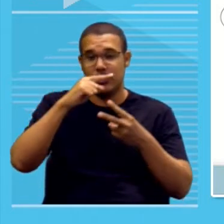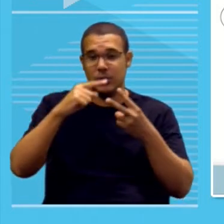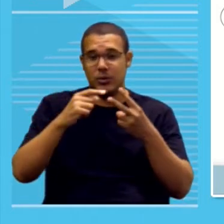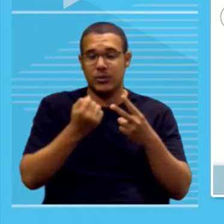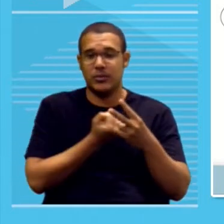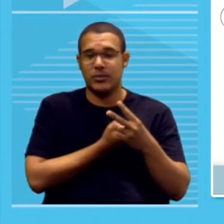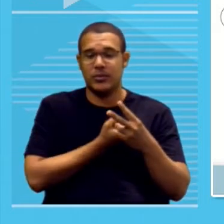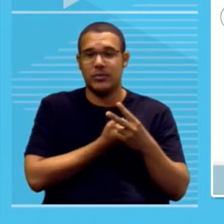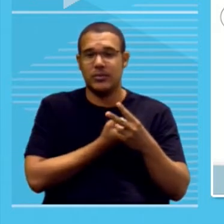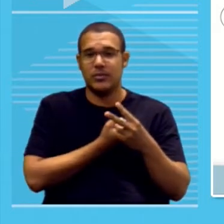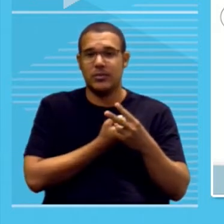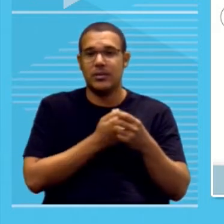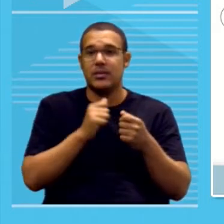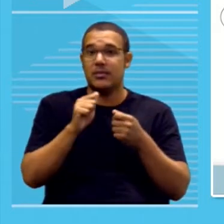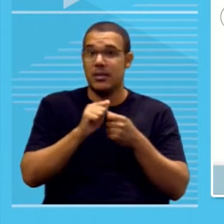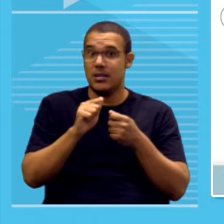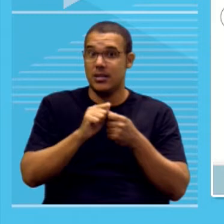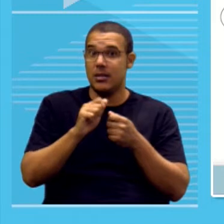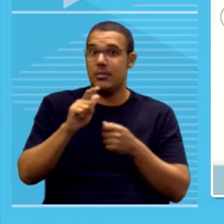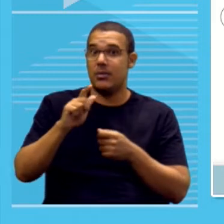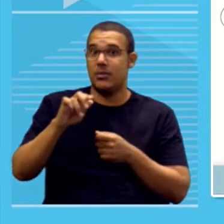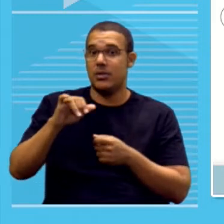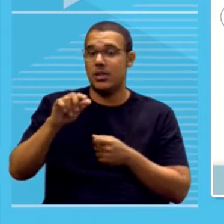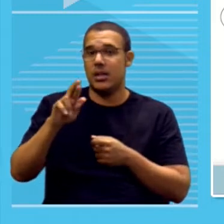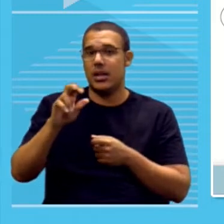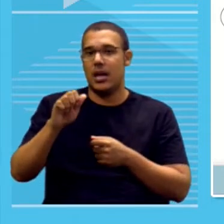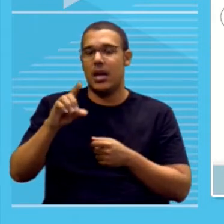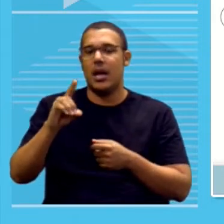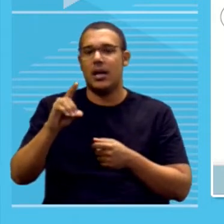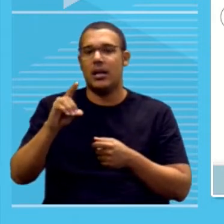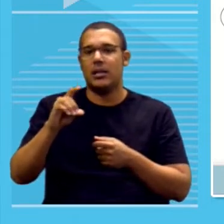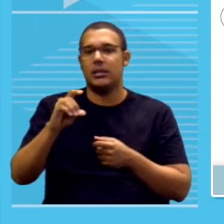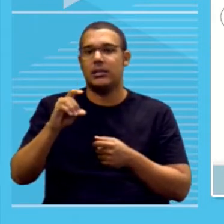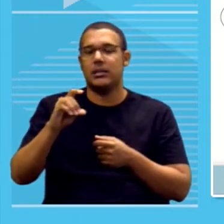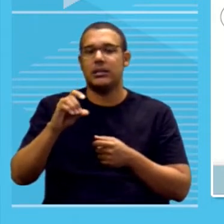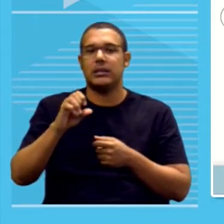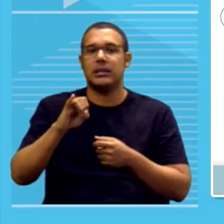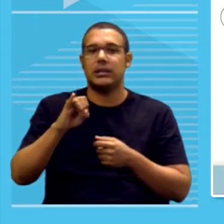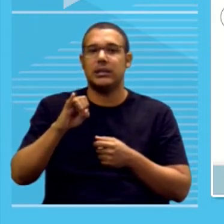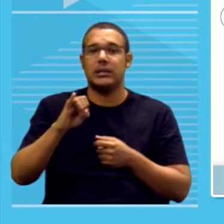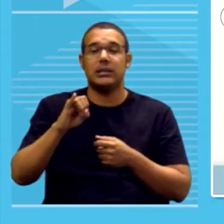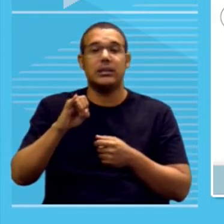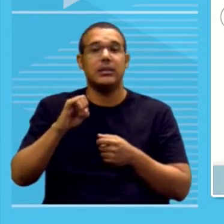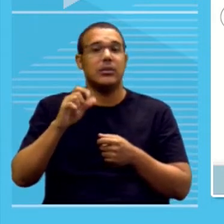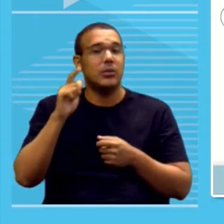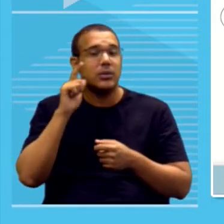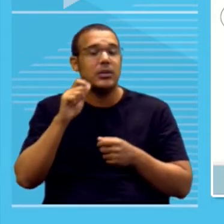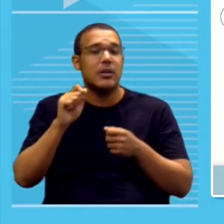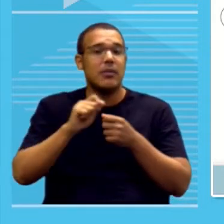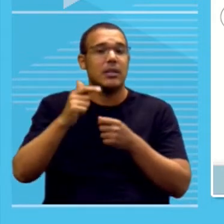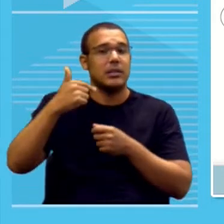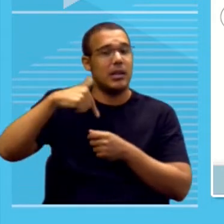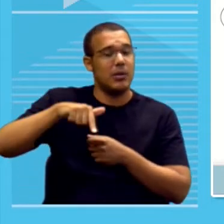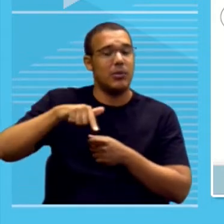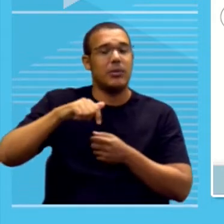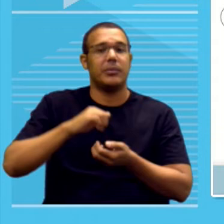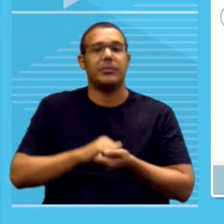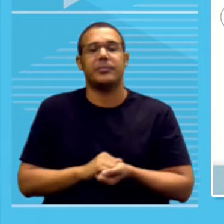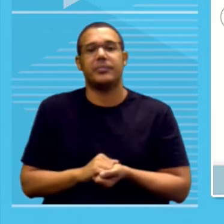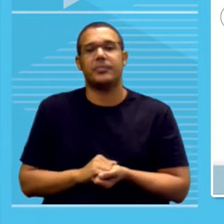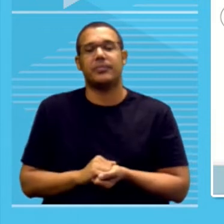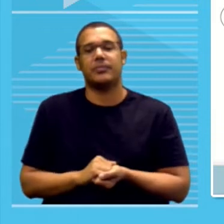e se você quiser fazer pelo Jean eu acho bacana se eu não conseguir aí eu corro por baixo aquela lá pensa comigo